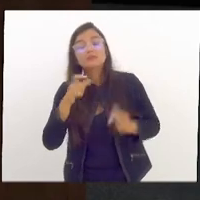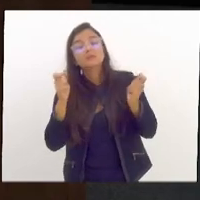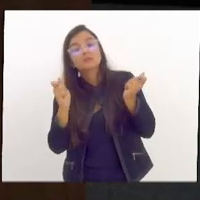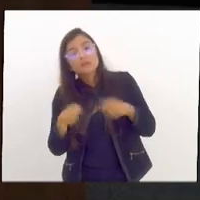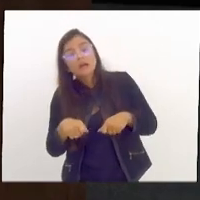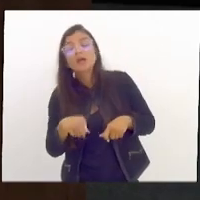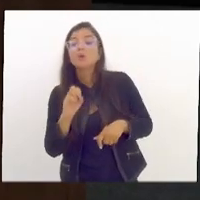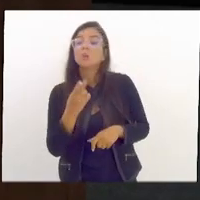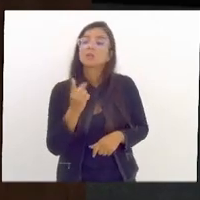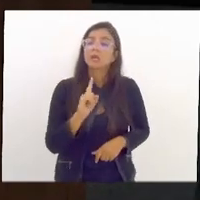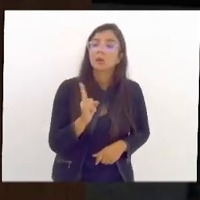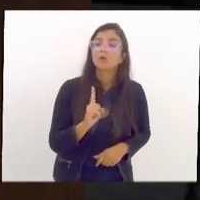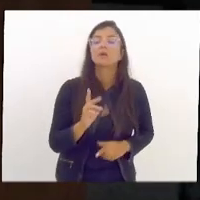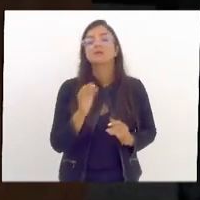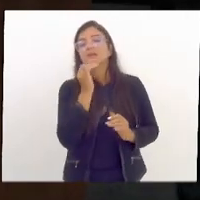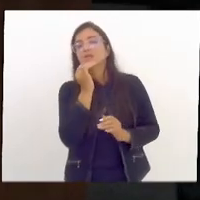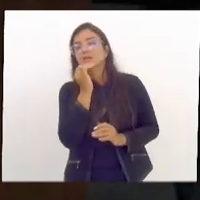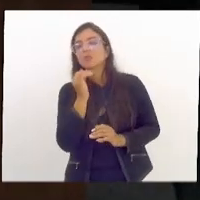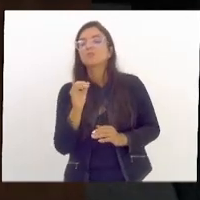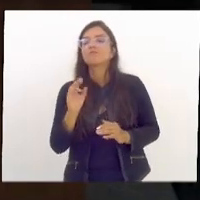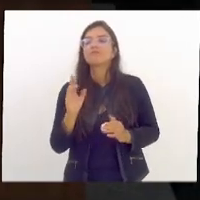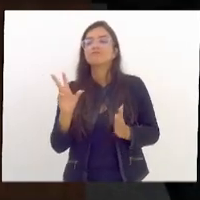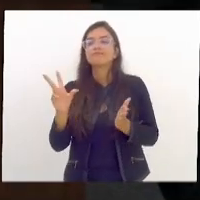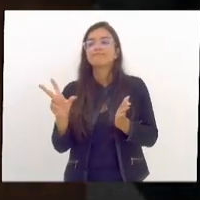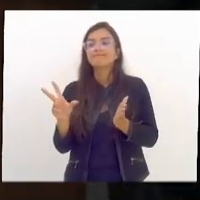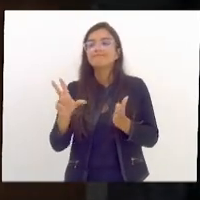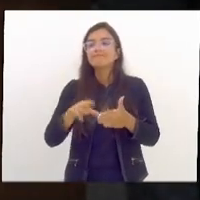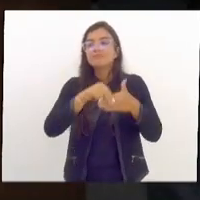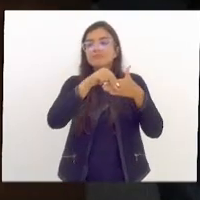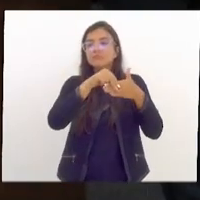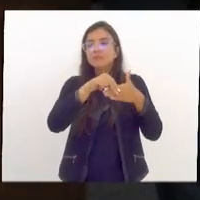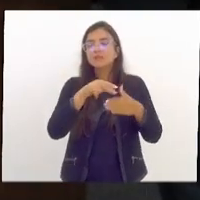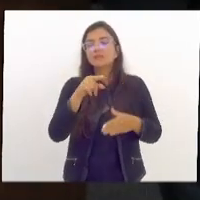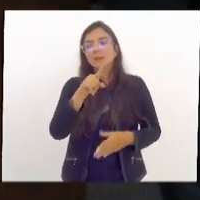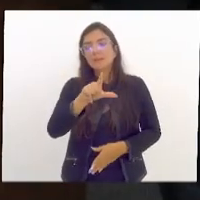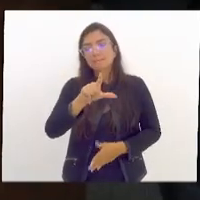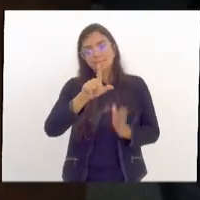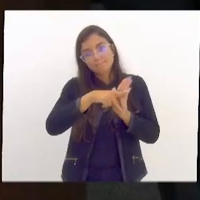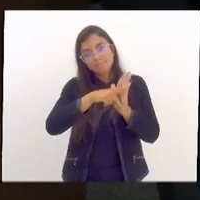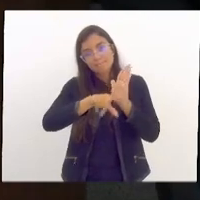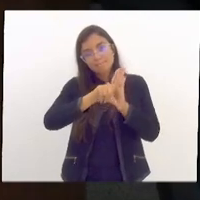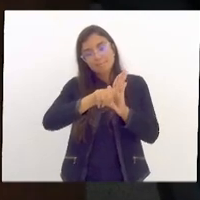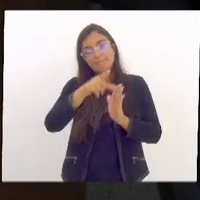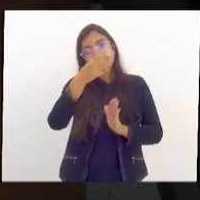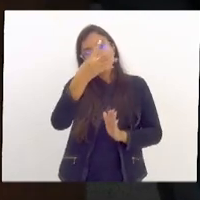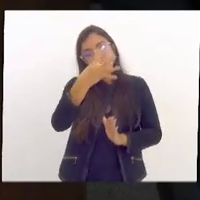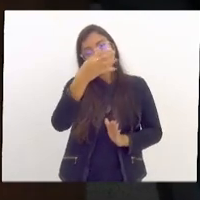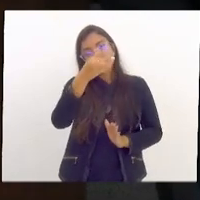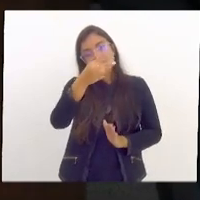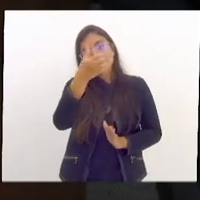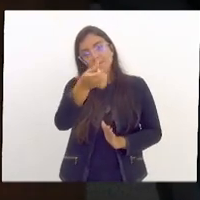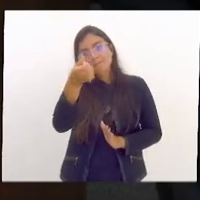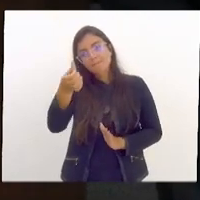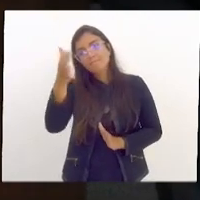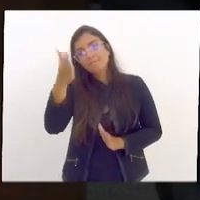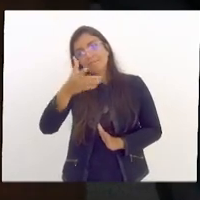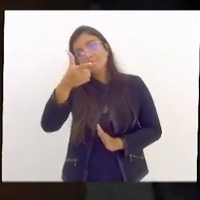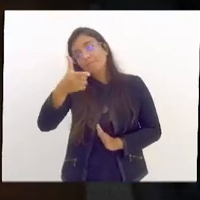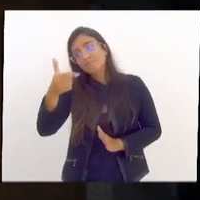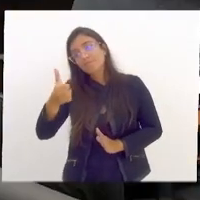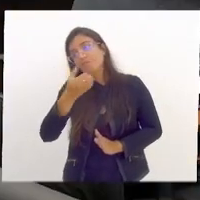possibilidade ou não de anexação ao PL 4766 de 21. É o